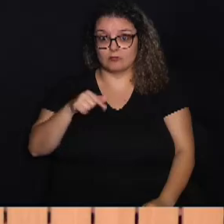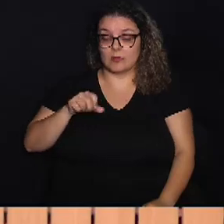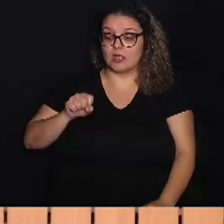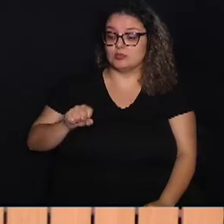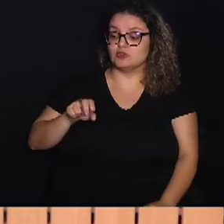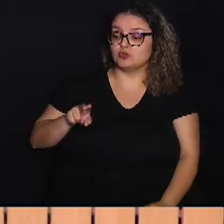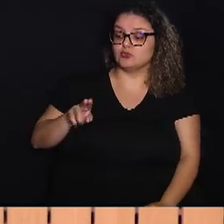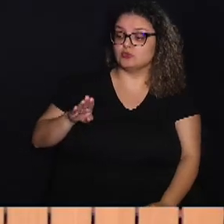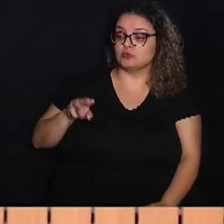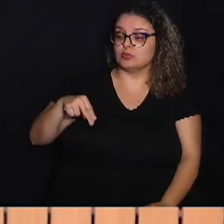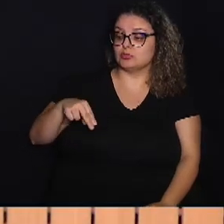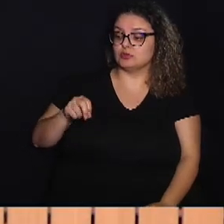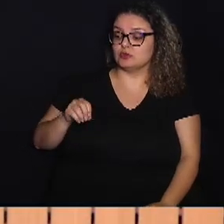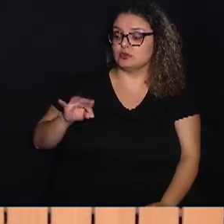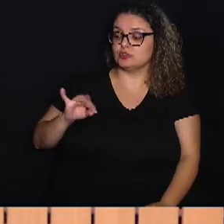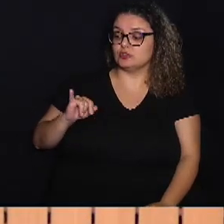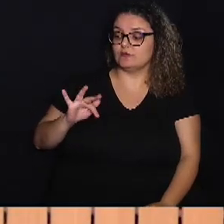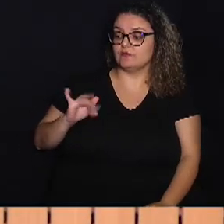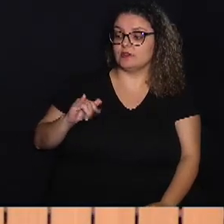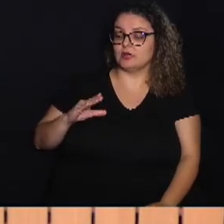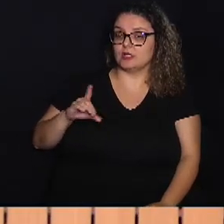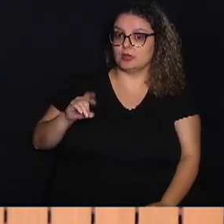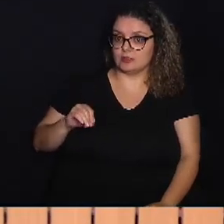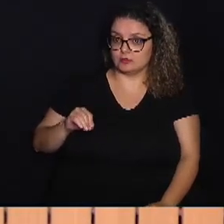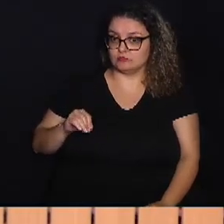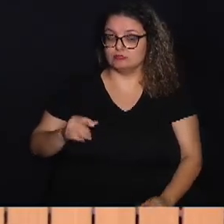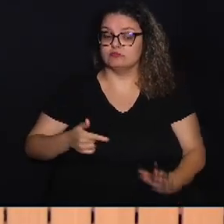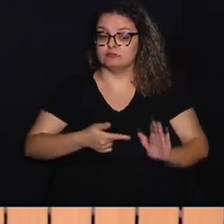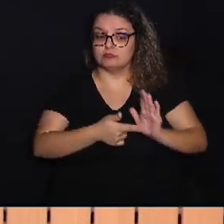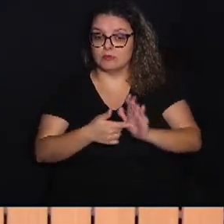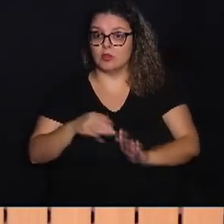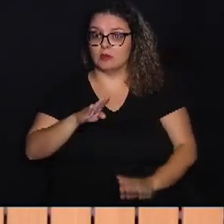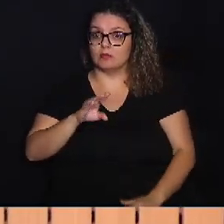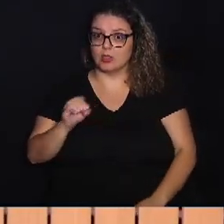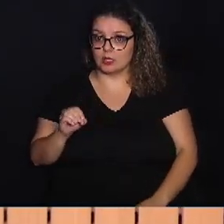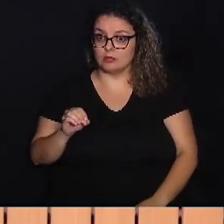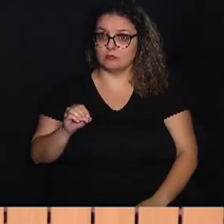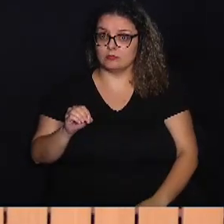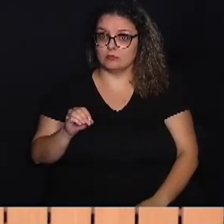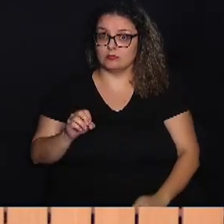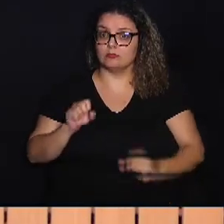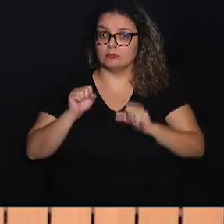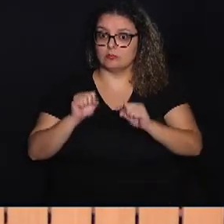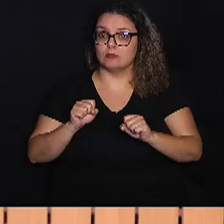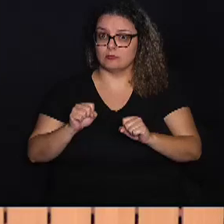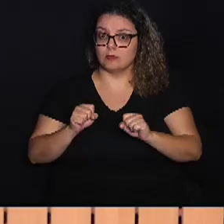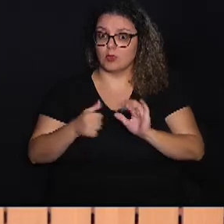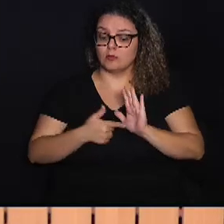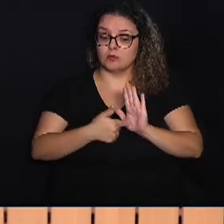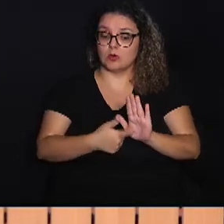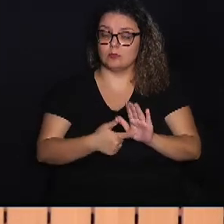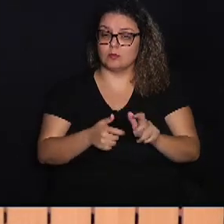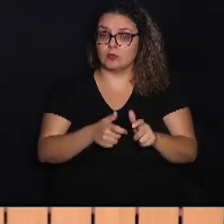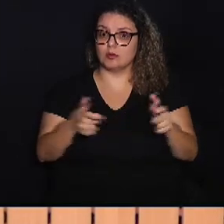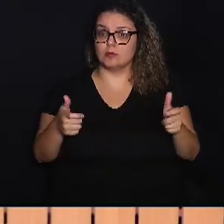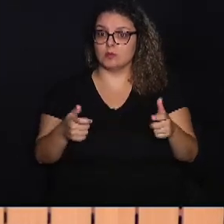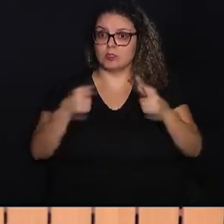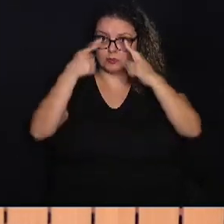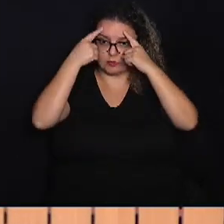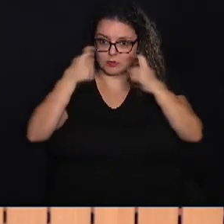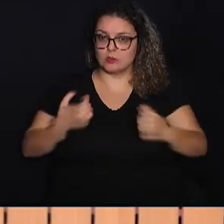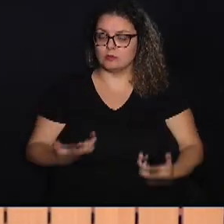subnotificado então o fato de estar aparecendo esses boletins de ocorrência pode tanto aparecer um aumento da violência